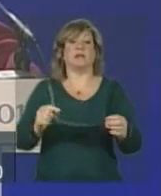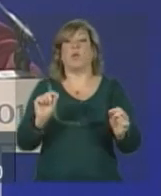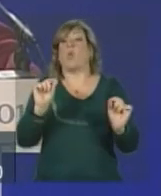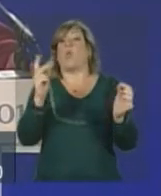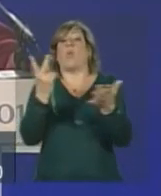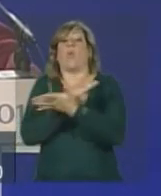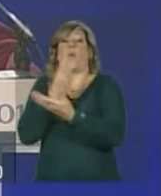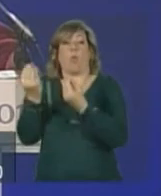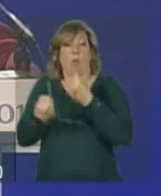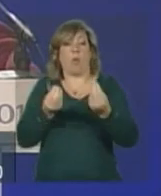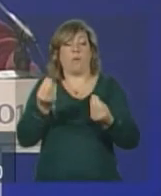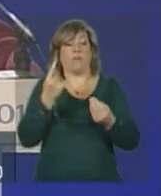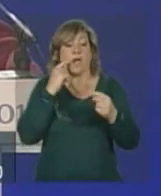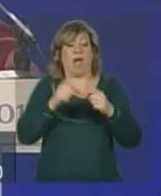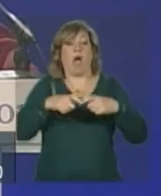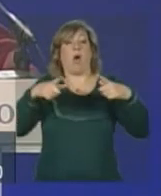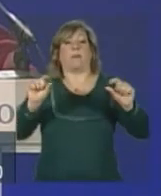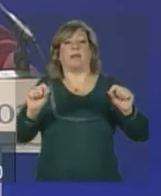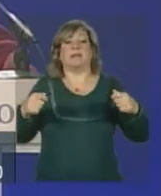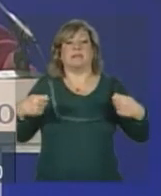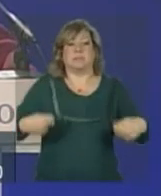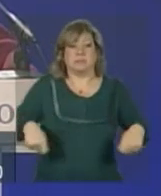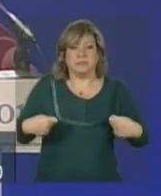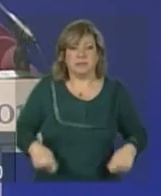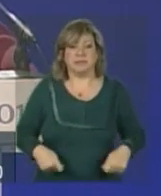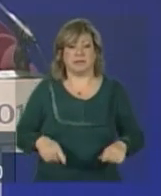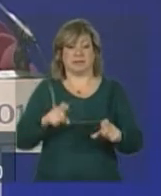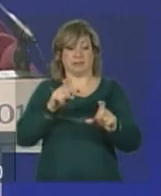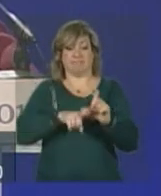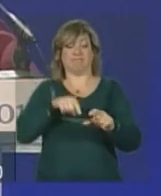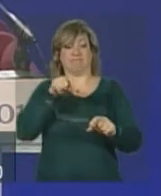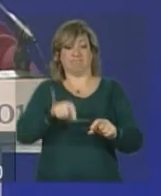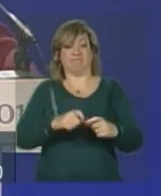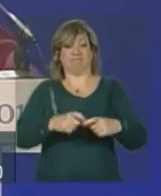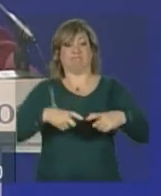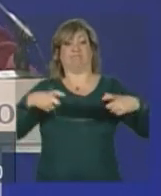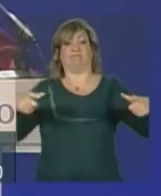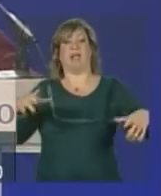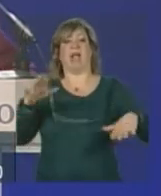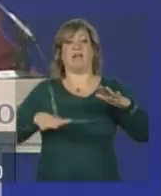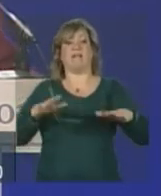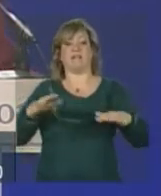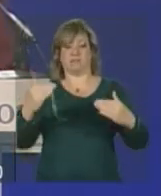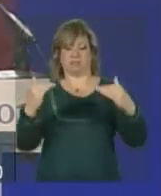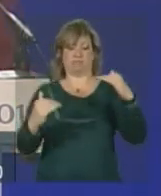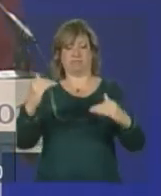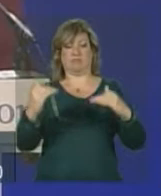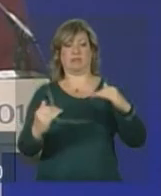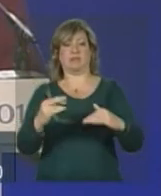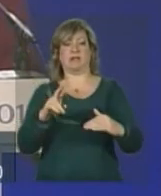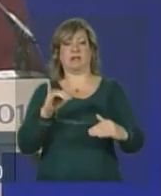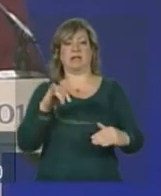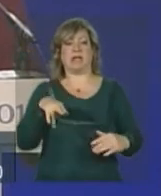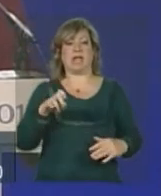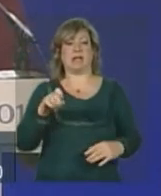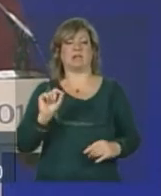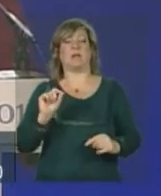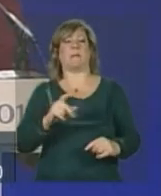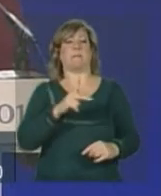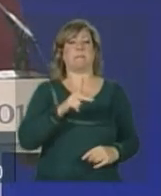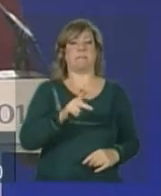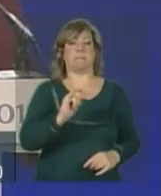inclusive, a proporção da dívida em relação às riquezas do país, ou em relação ao produto interno